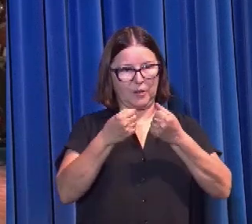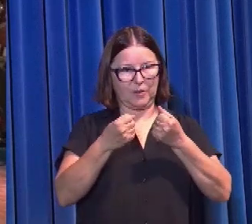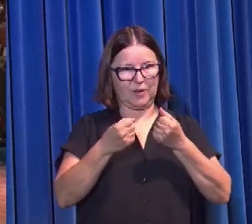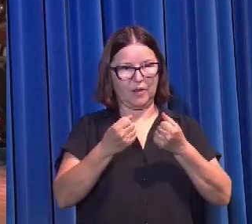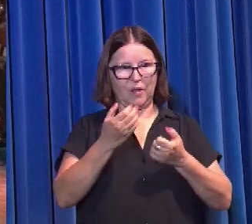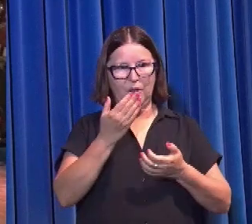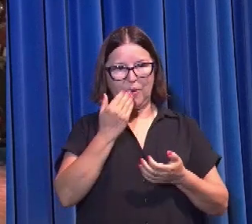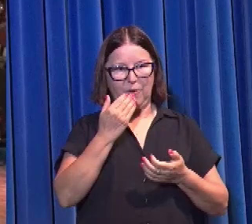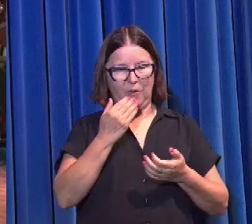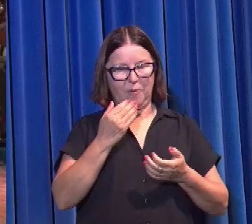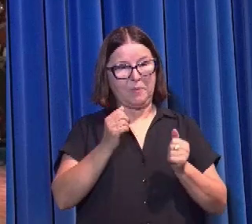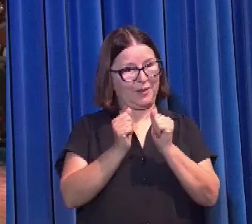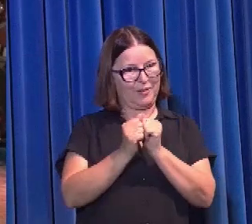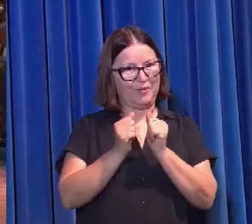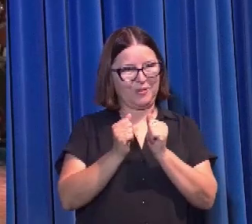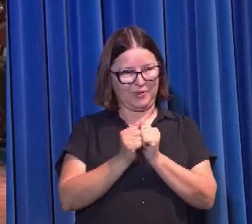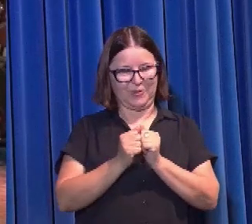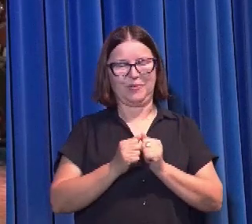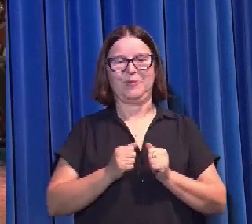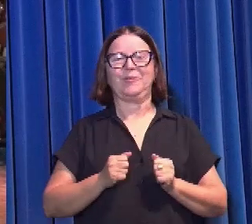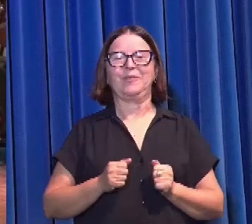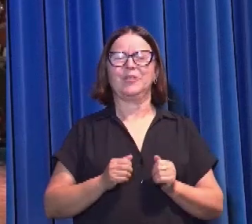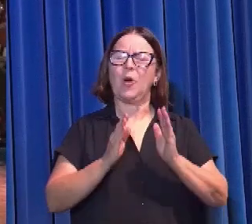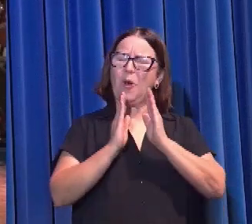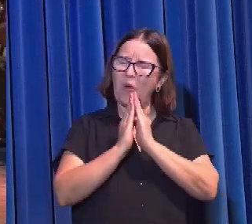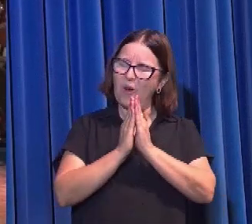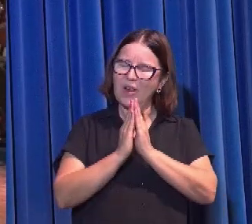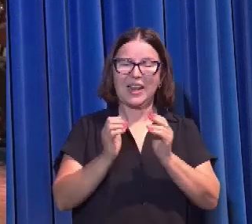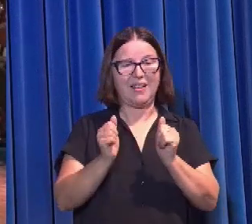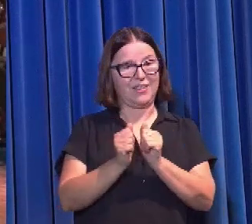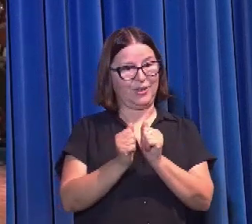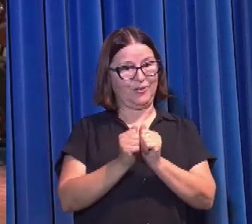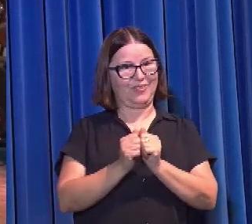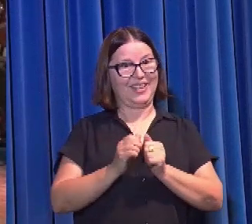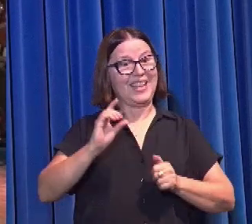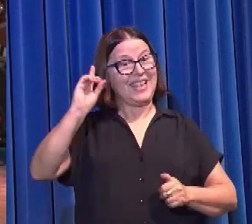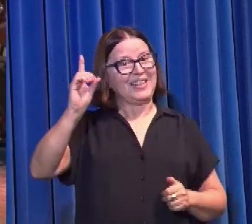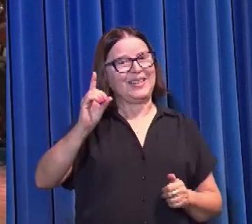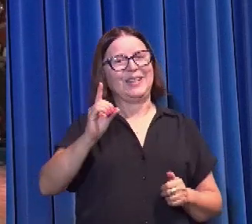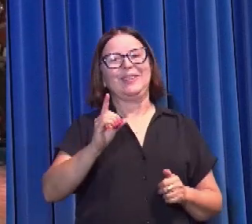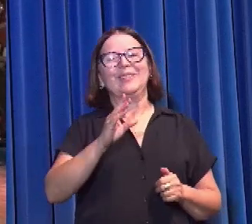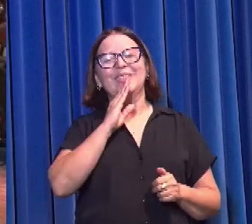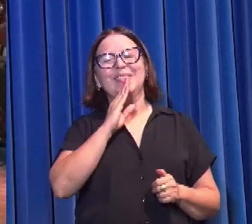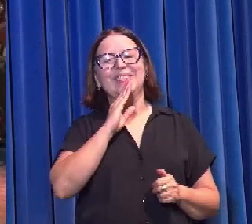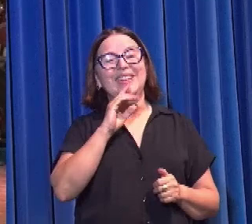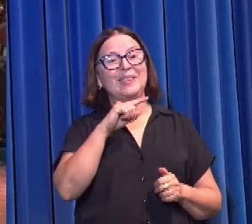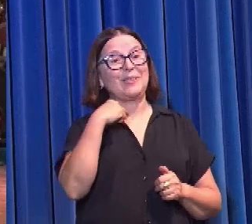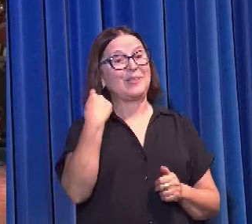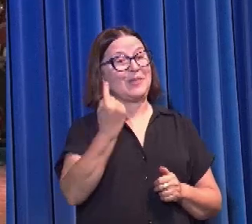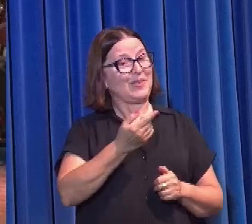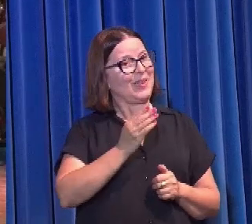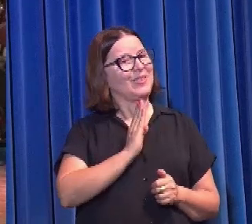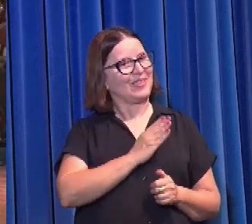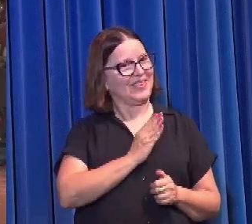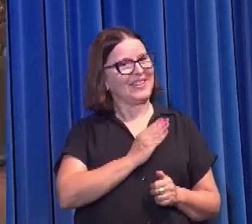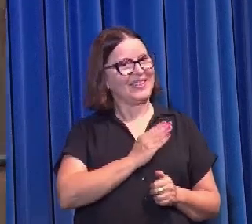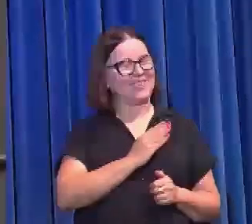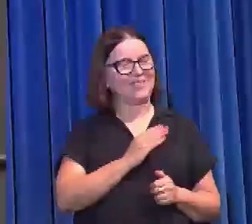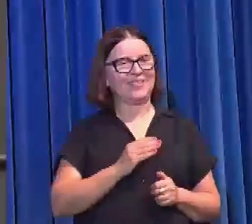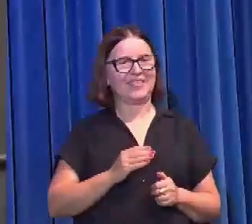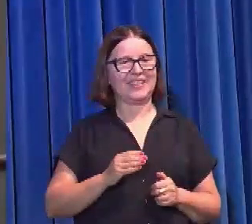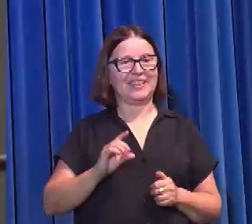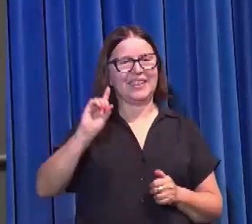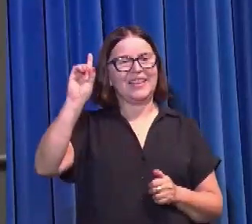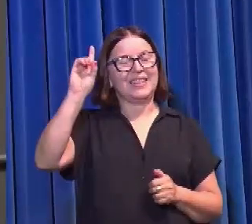para. Deus, irmãos, Ele conhece o nosso coração. Ele conhece o seu coração. Ele